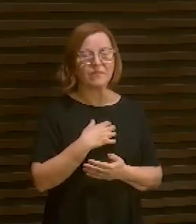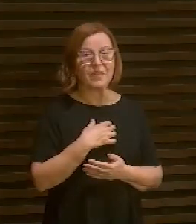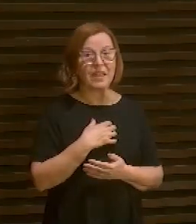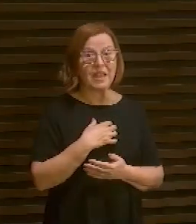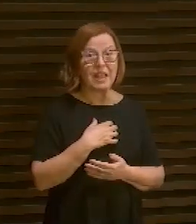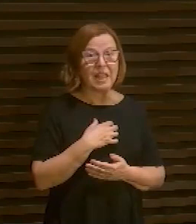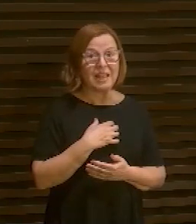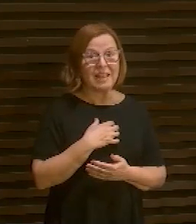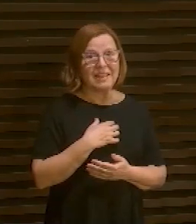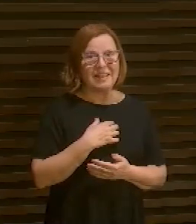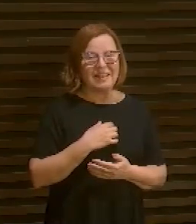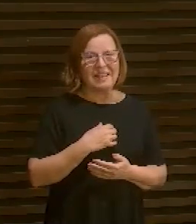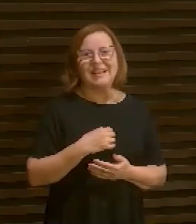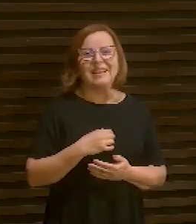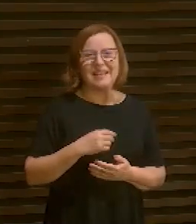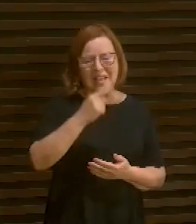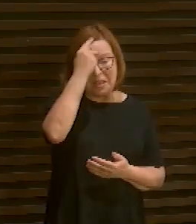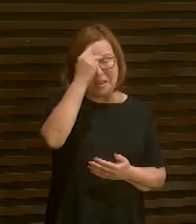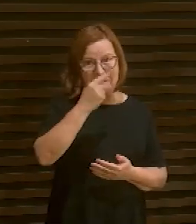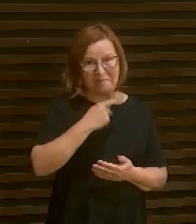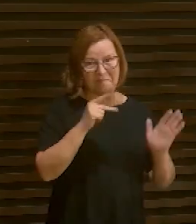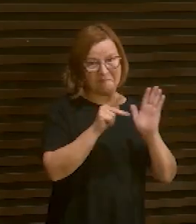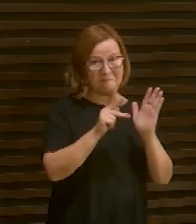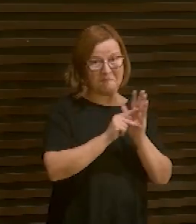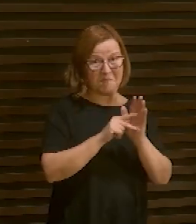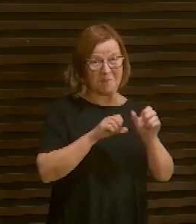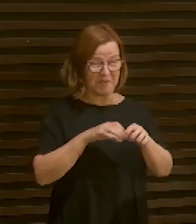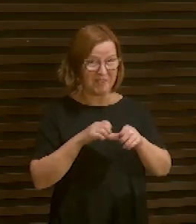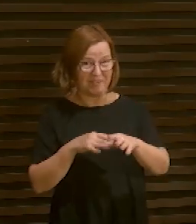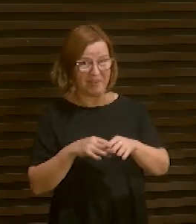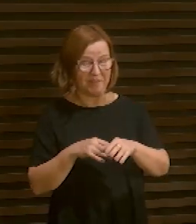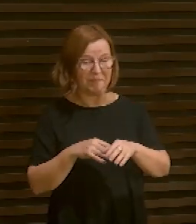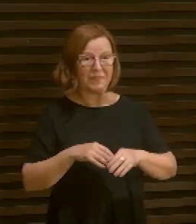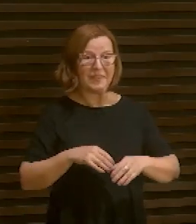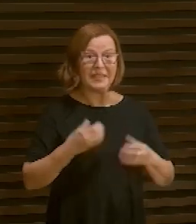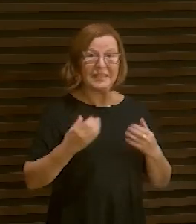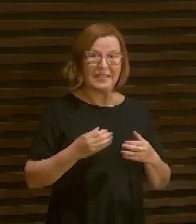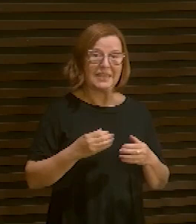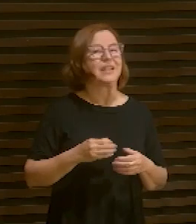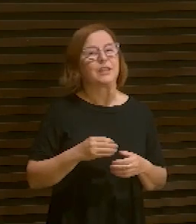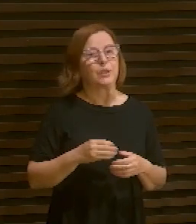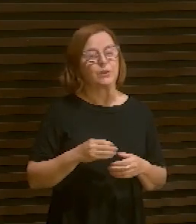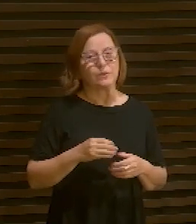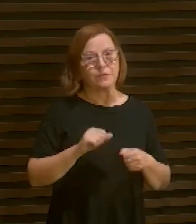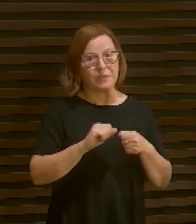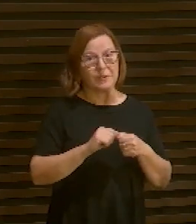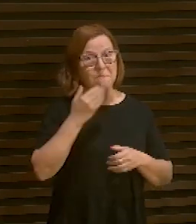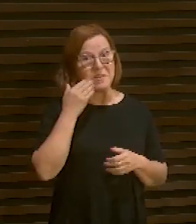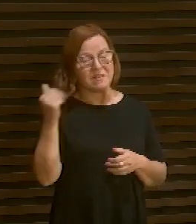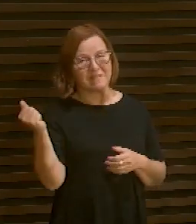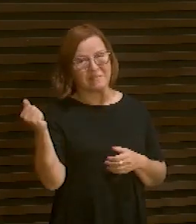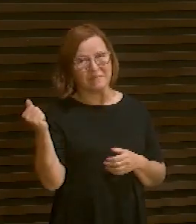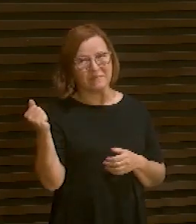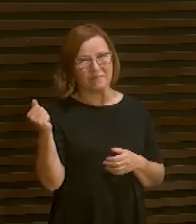instrutor, enquanto tentava aperfeiçoar o seu modo de brandi-lo e a sua